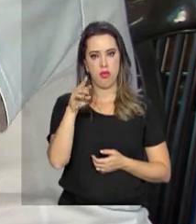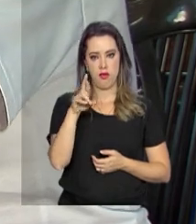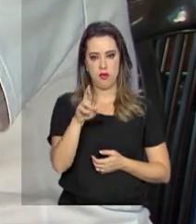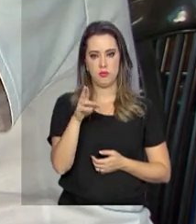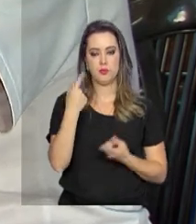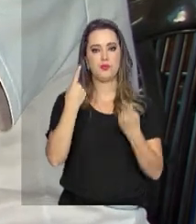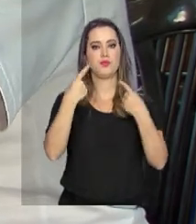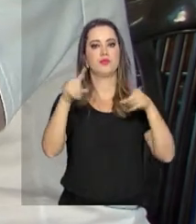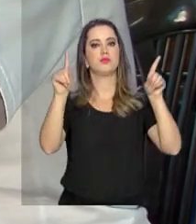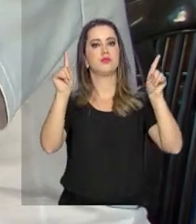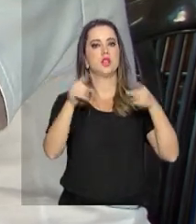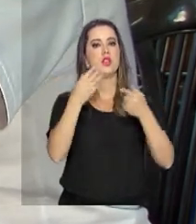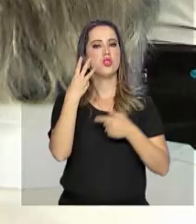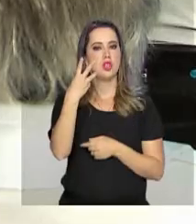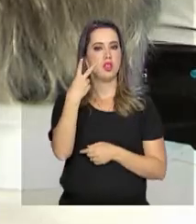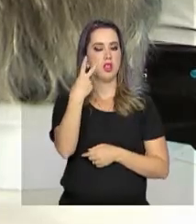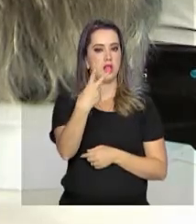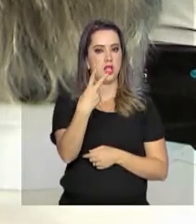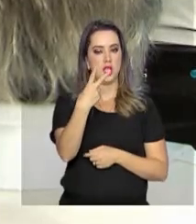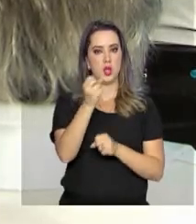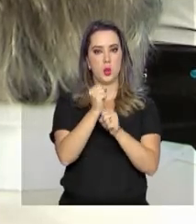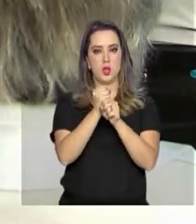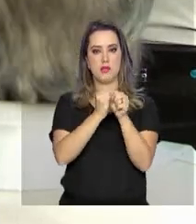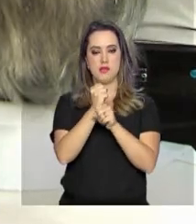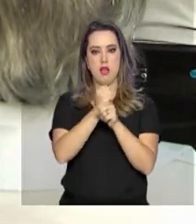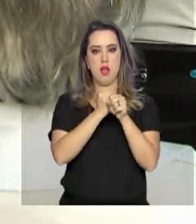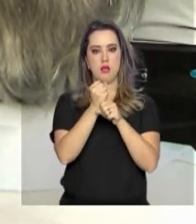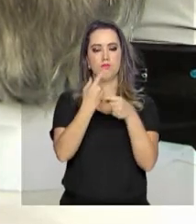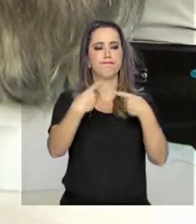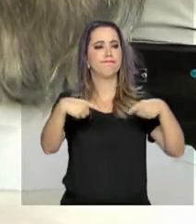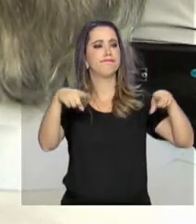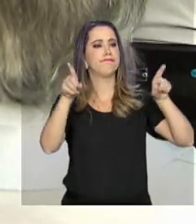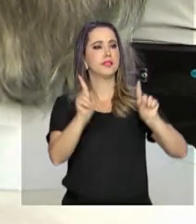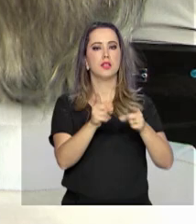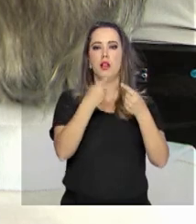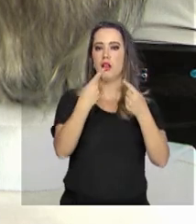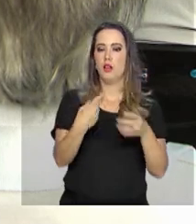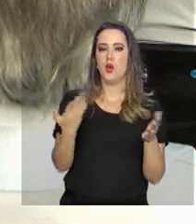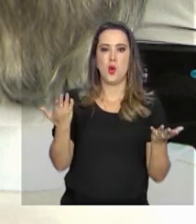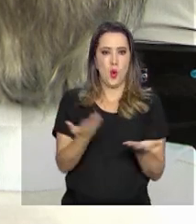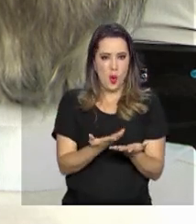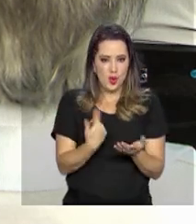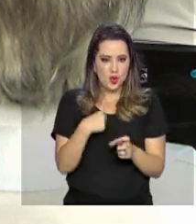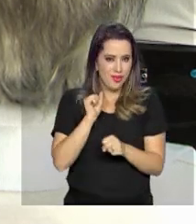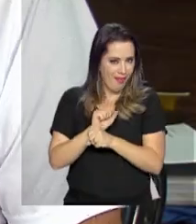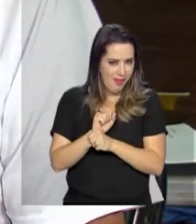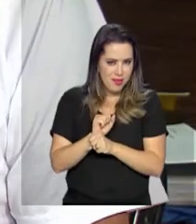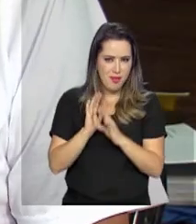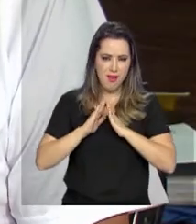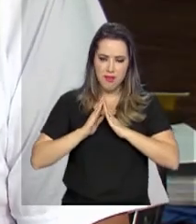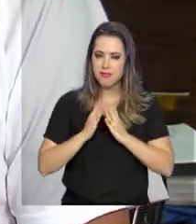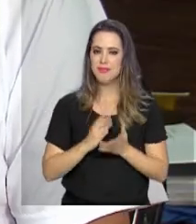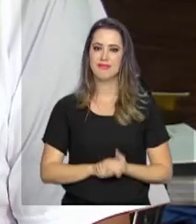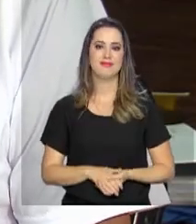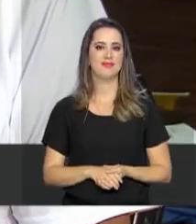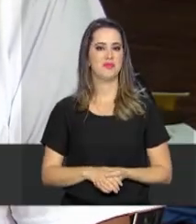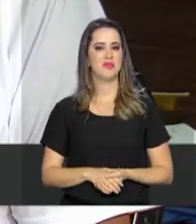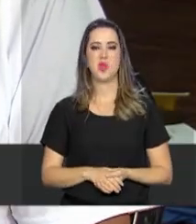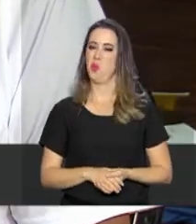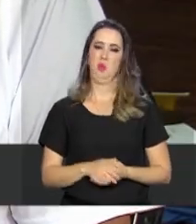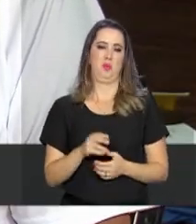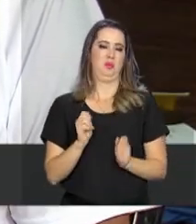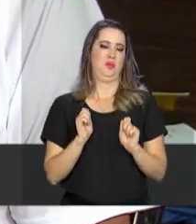há 32 anos hoje o aposentado nem cogita a hipótese de ficar em casa ah não posso ficar parado